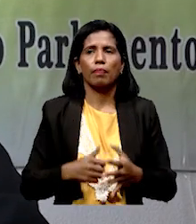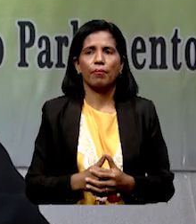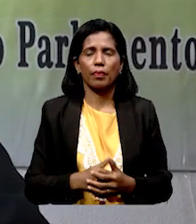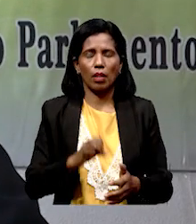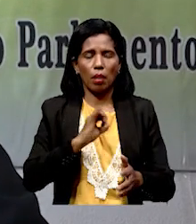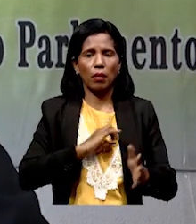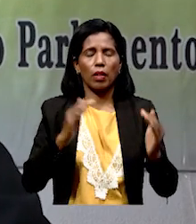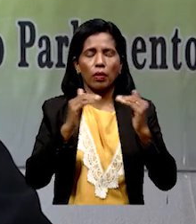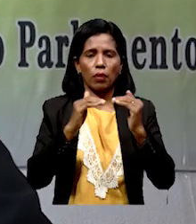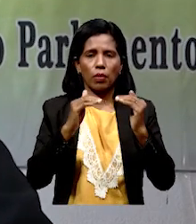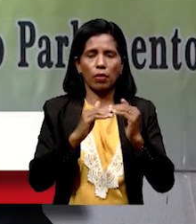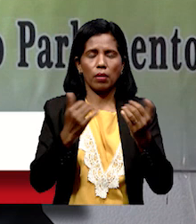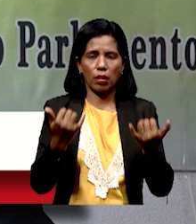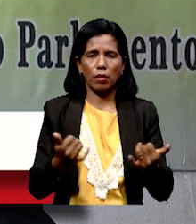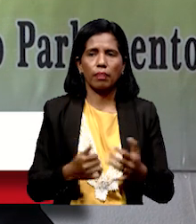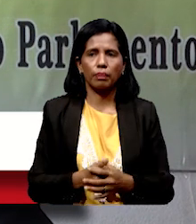a